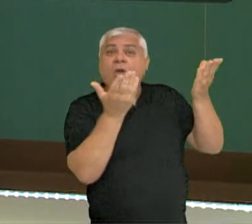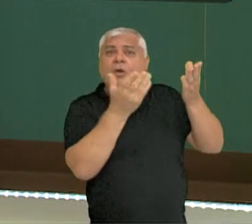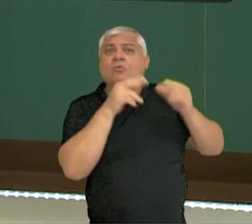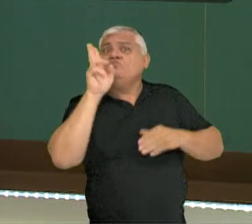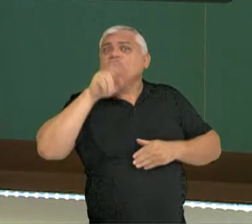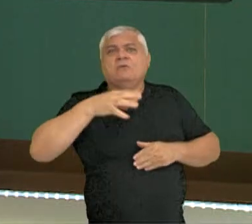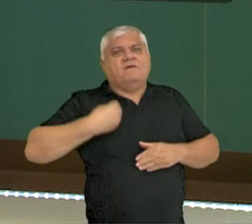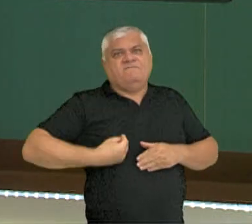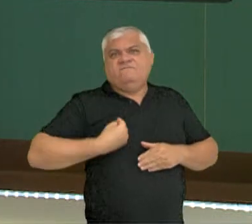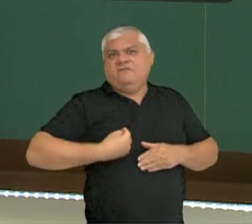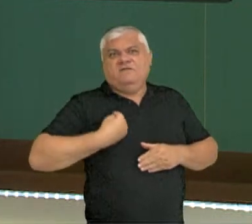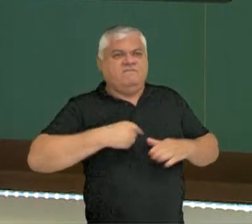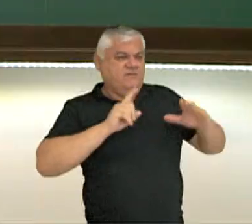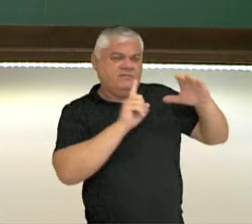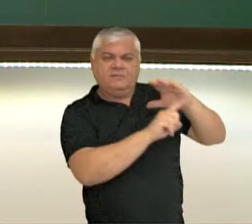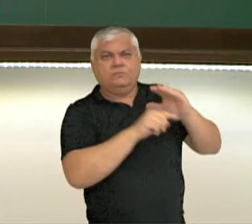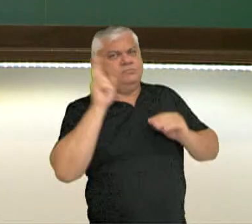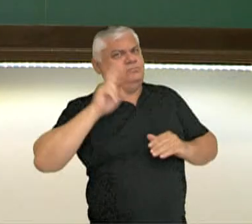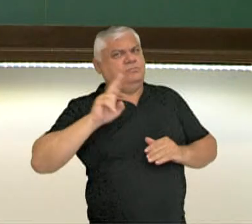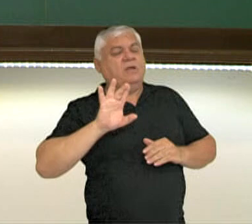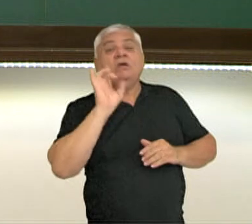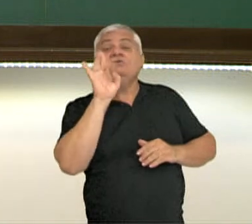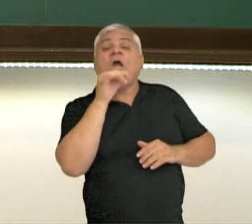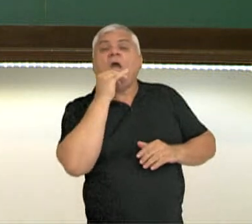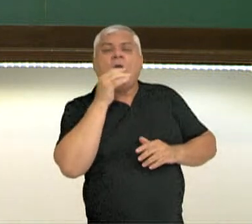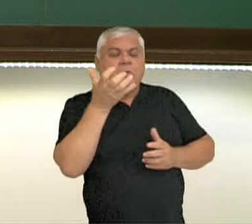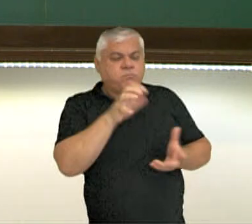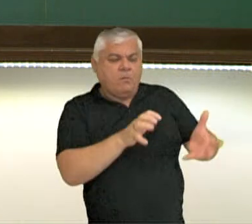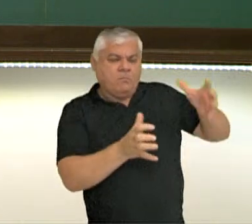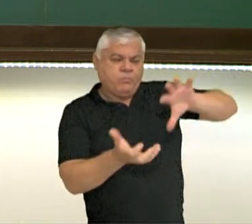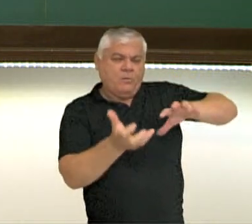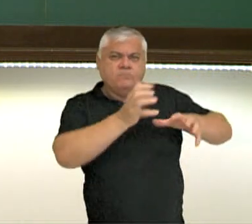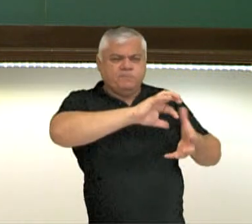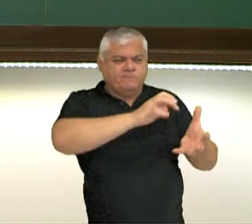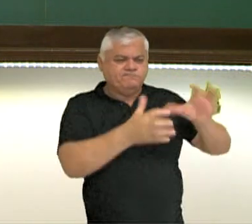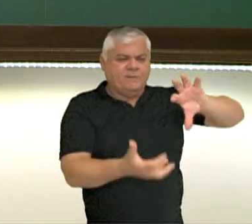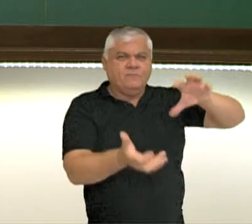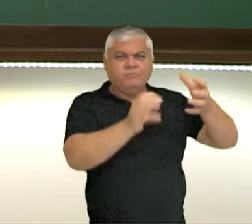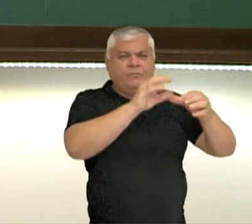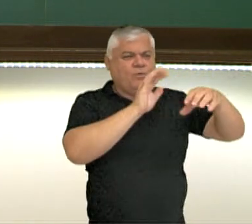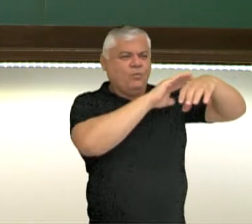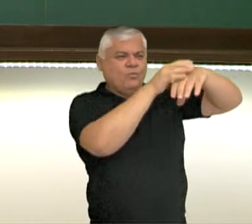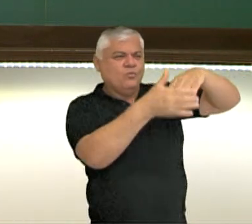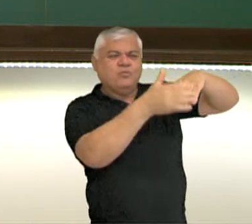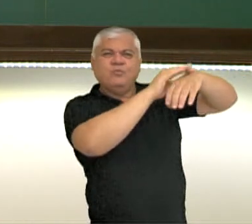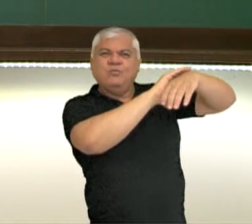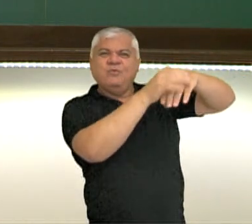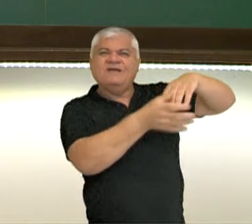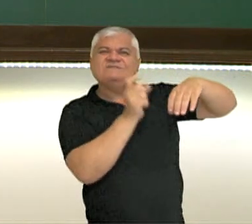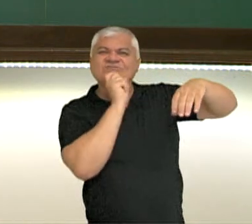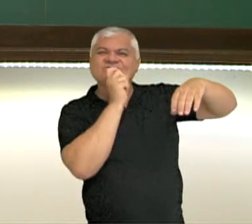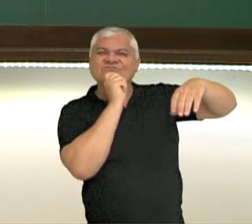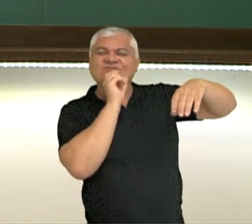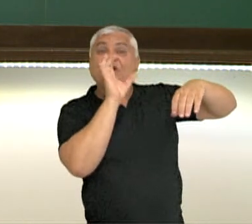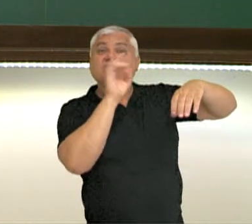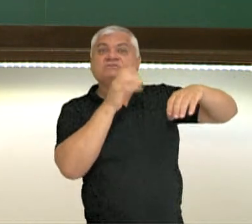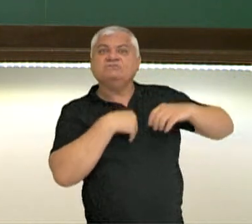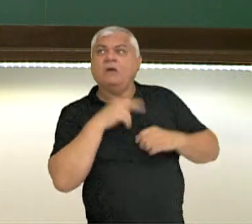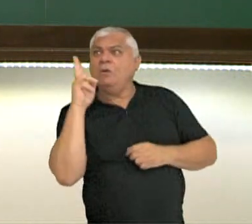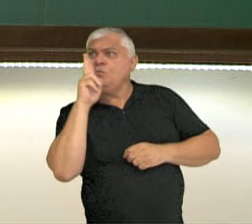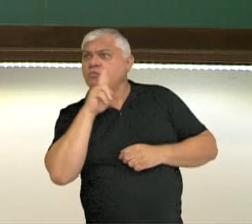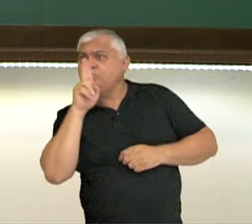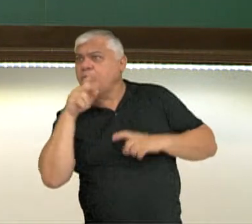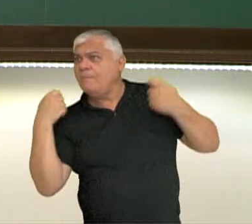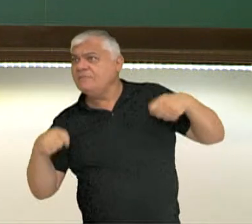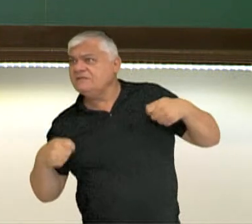nunca viveram nessas casas, e eles constroem hoje, atualmente, apenas em situações emergenciais.